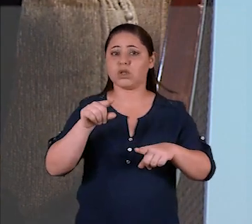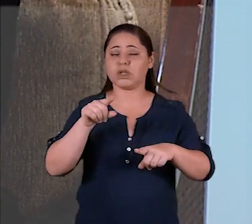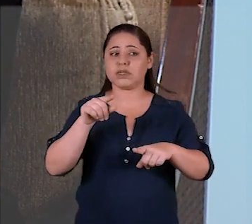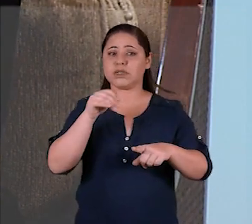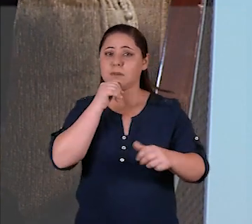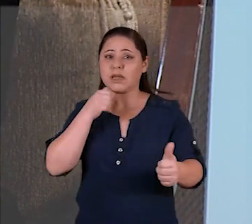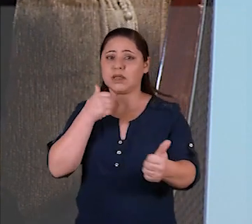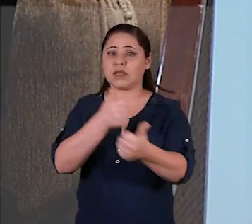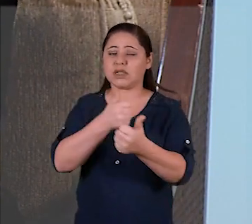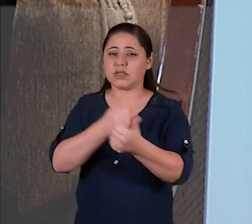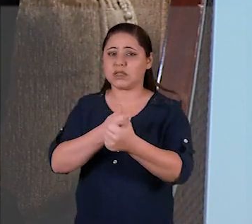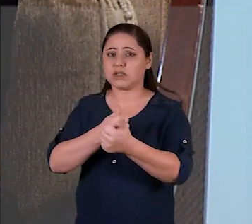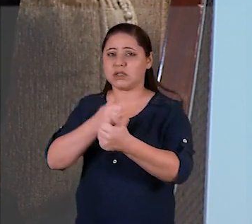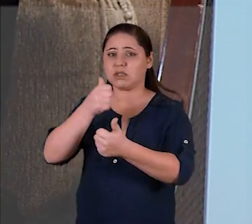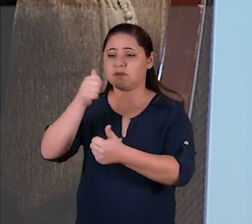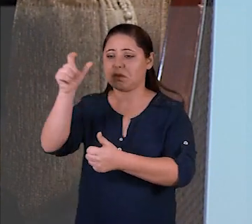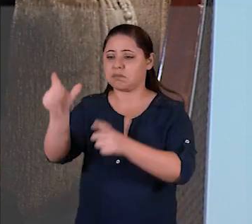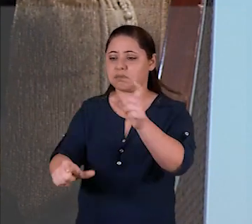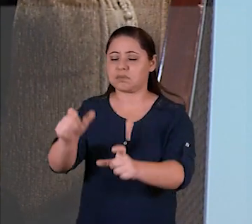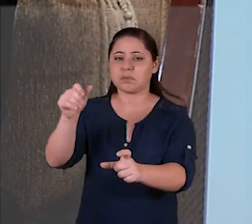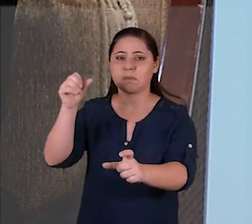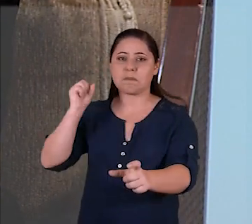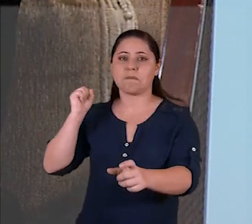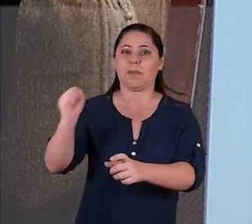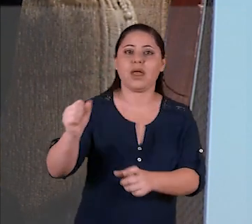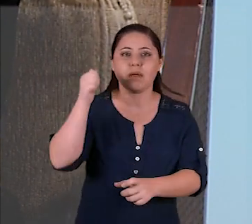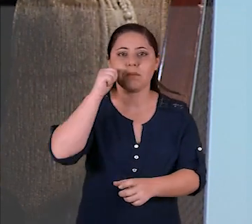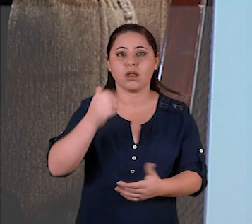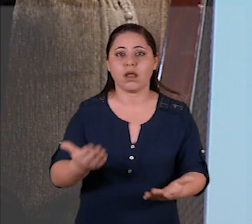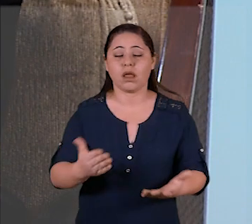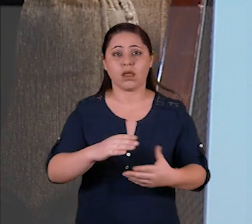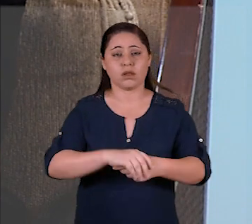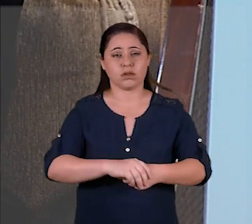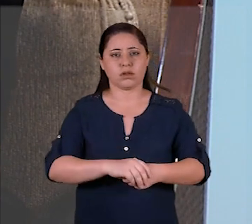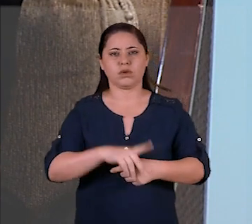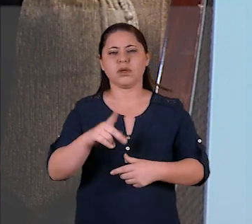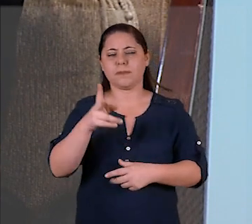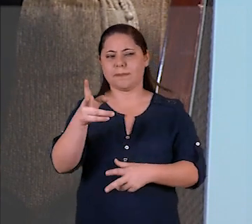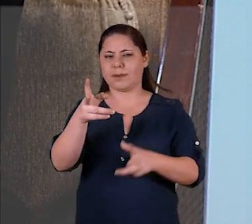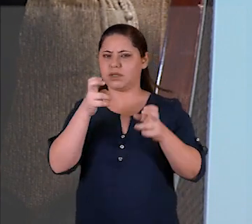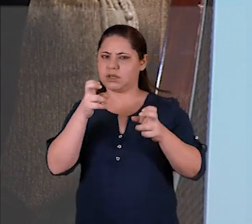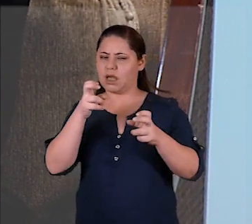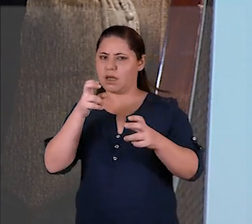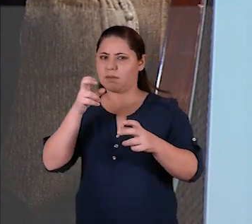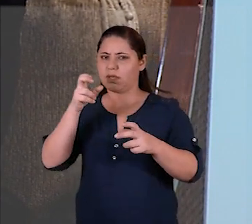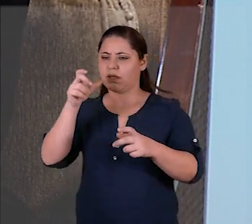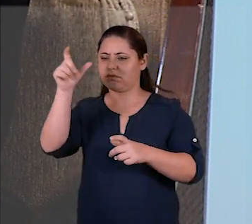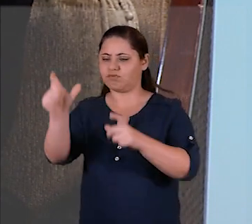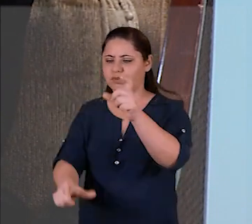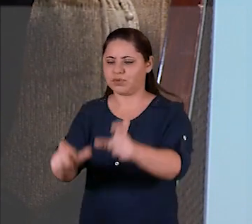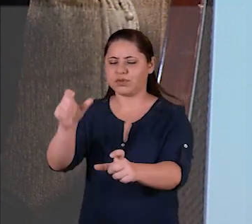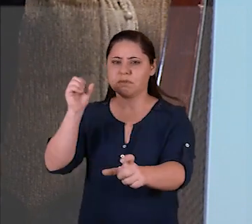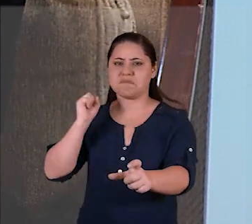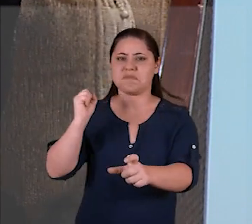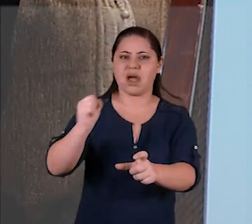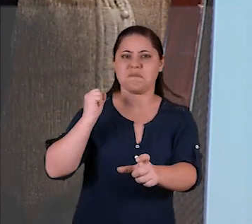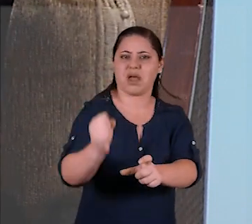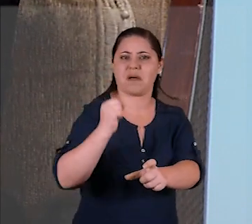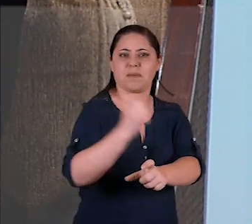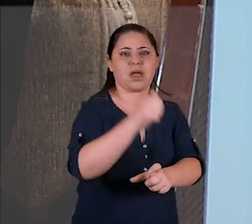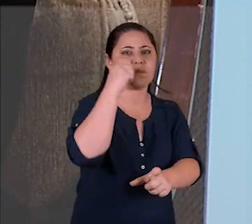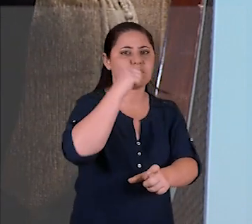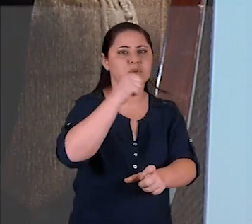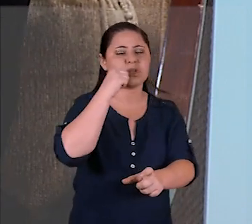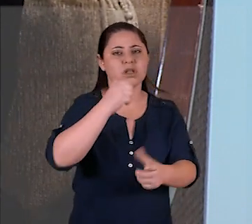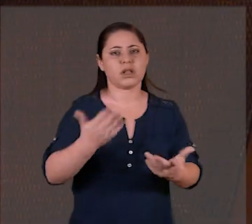Tentativas de feminicídio ou feminicídios consumados. E o que a gente percebe do feminicídio? O feminicídio, ele é sempre o ápice